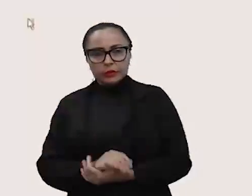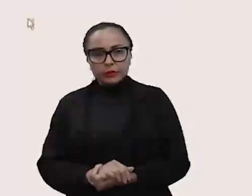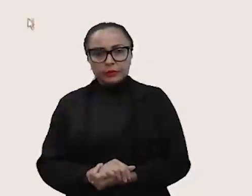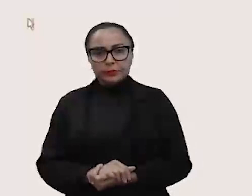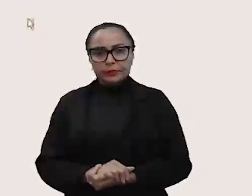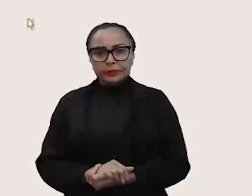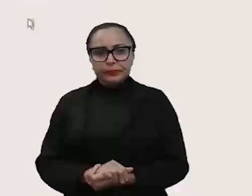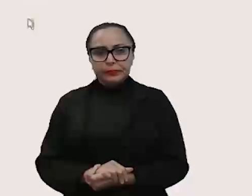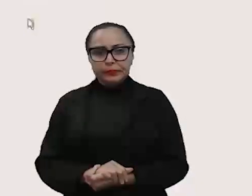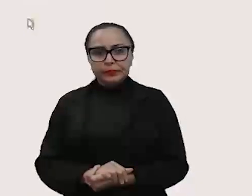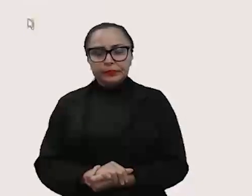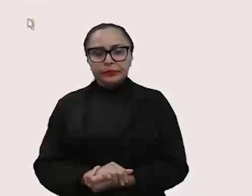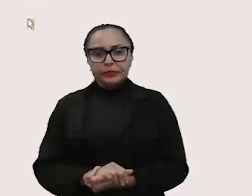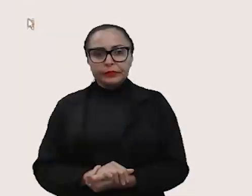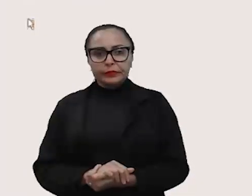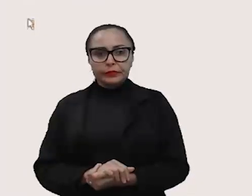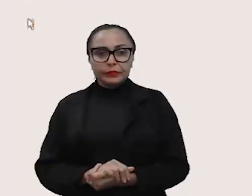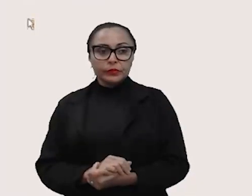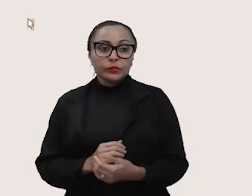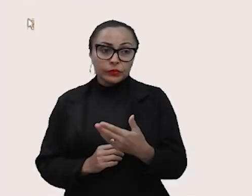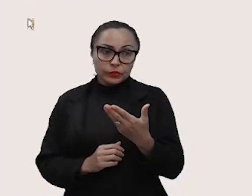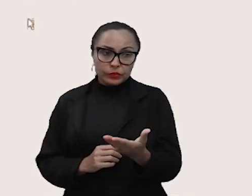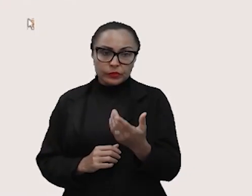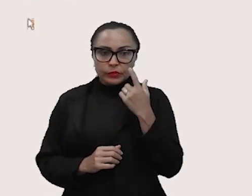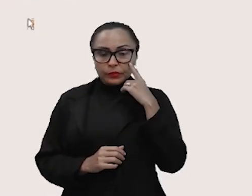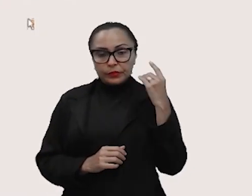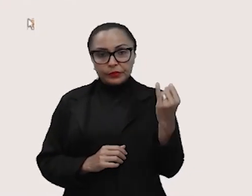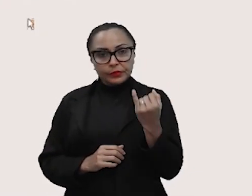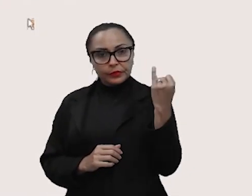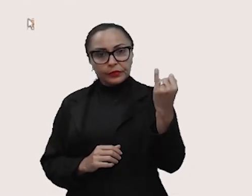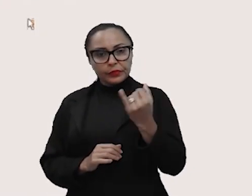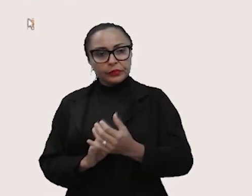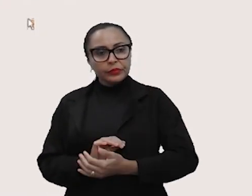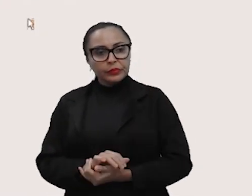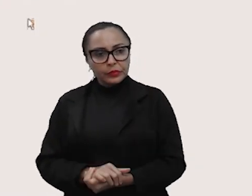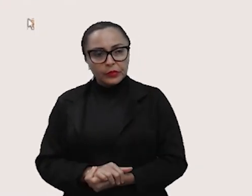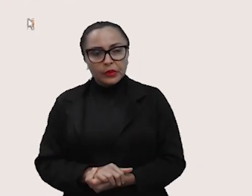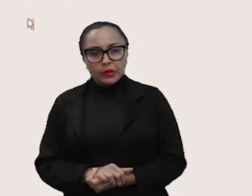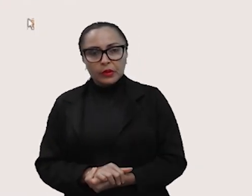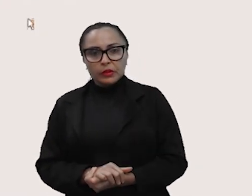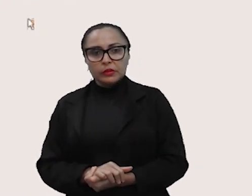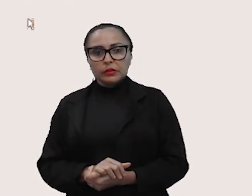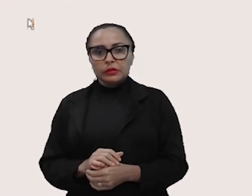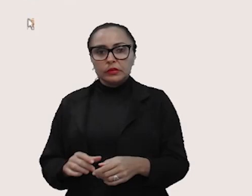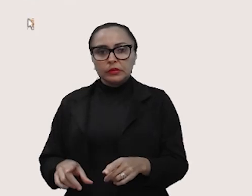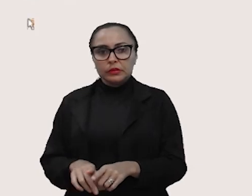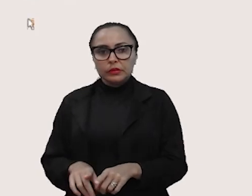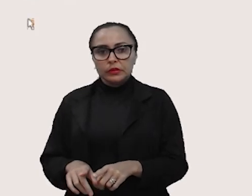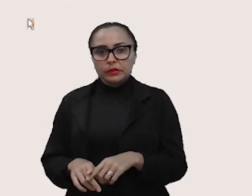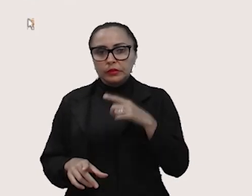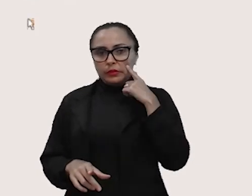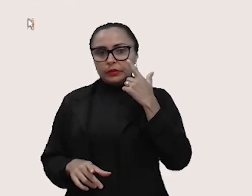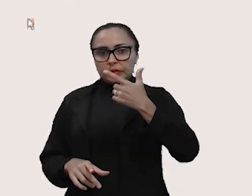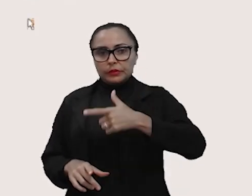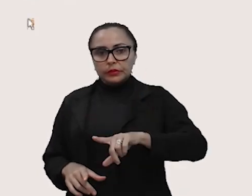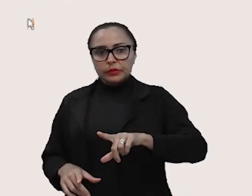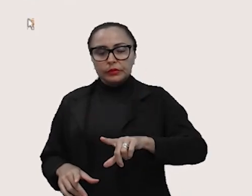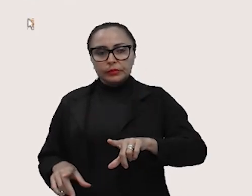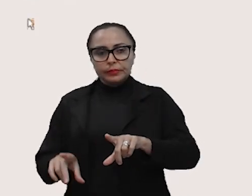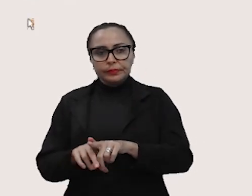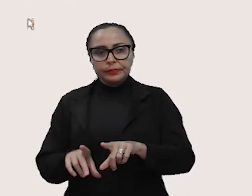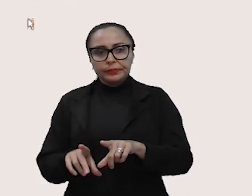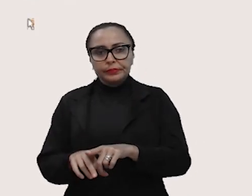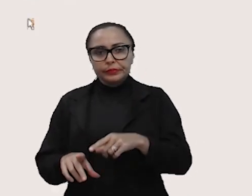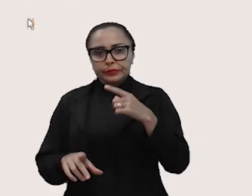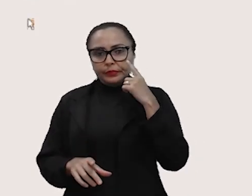questão interessante que foi tirada do Enem, que ele fala que a intervenção do LED azul permite a geração de outras cores que compõem a luz branca, permitindo a construção de